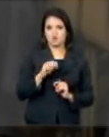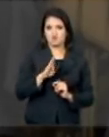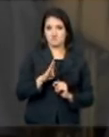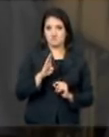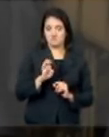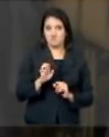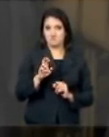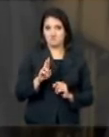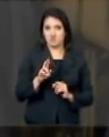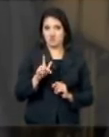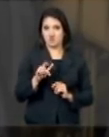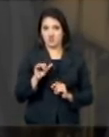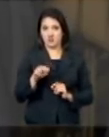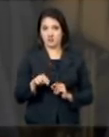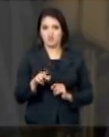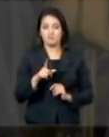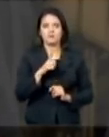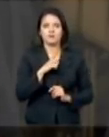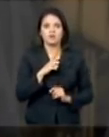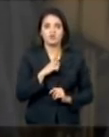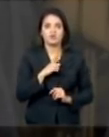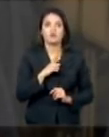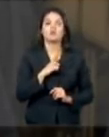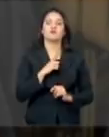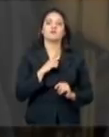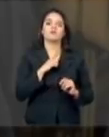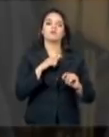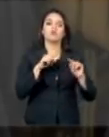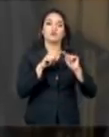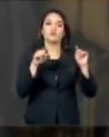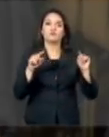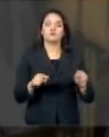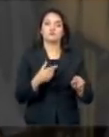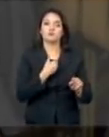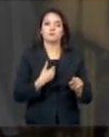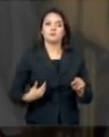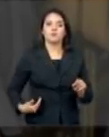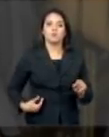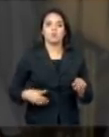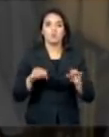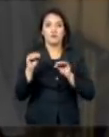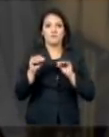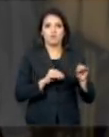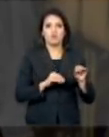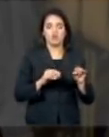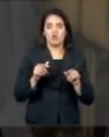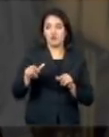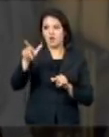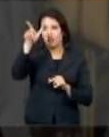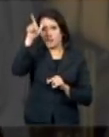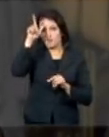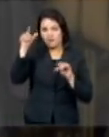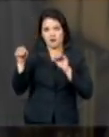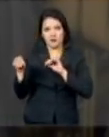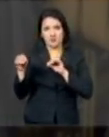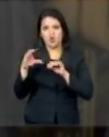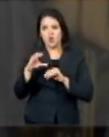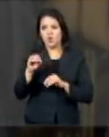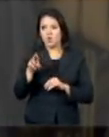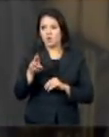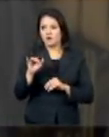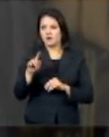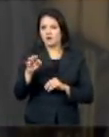que tiveram a oferta de um funcionário público a que se mudasse da alemanha oriental para a alemanha ocidental e assim seguir percebendo